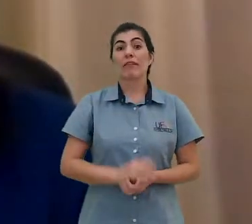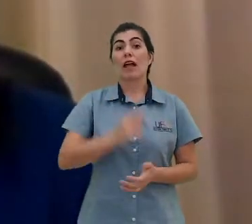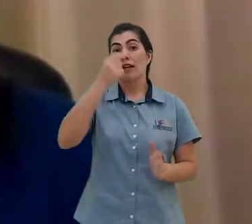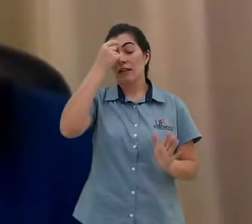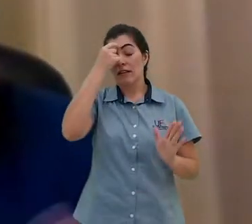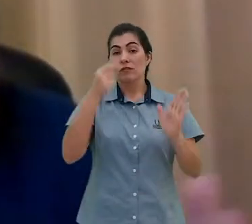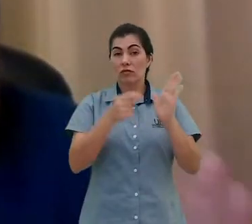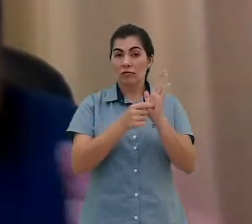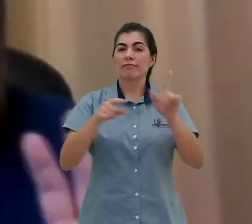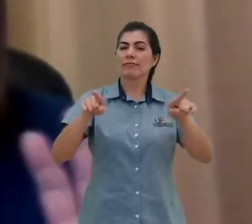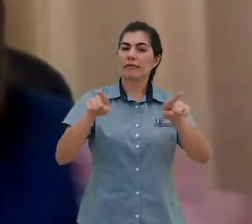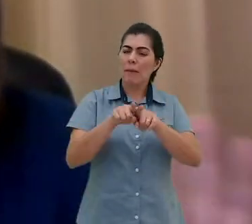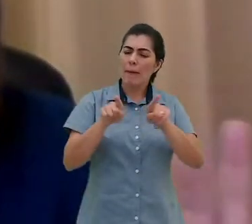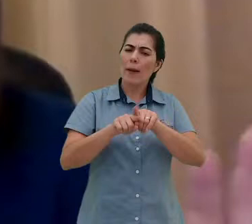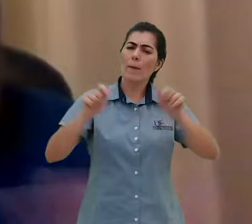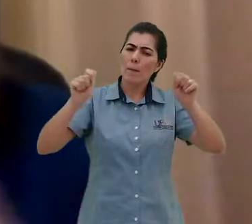ajudar